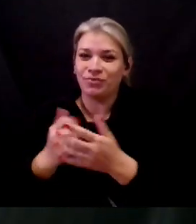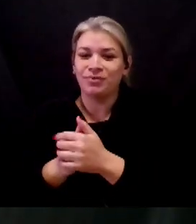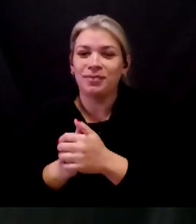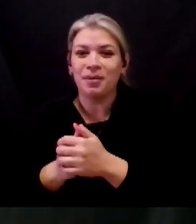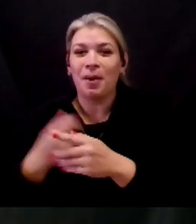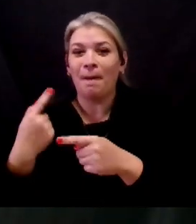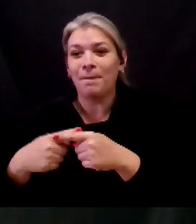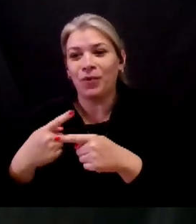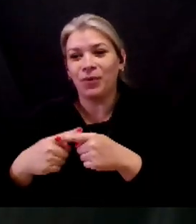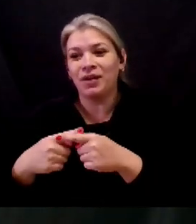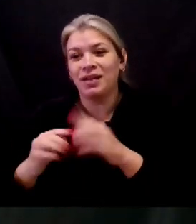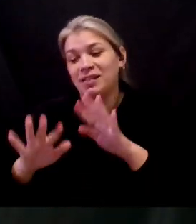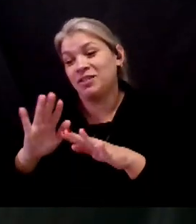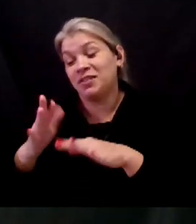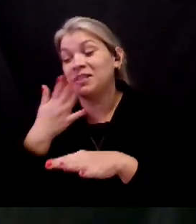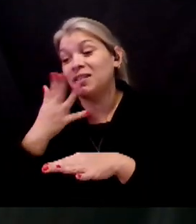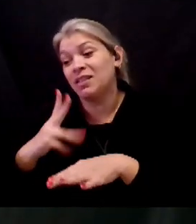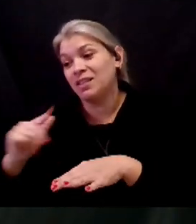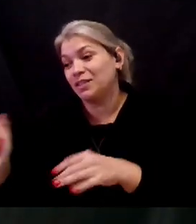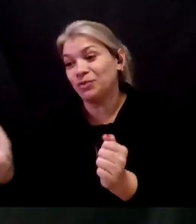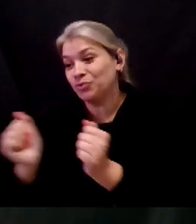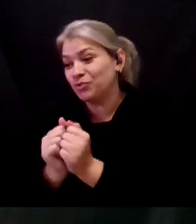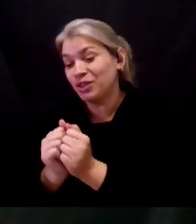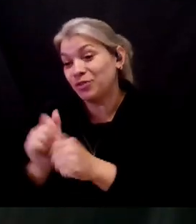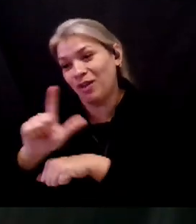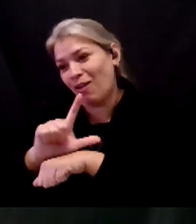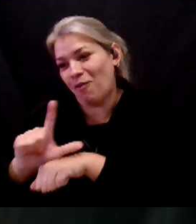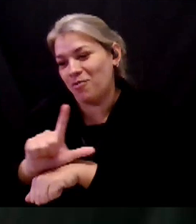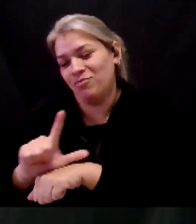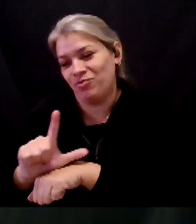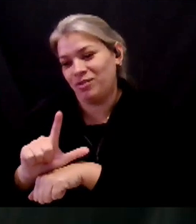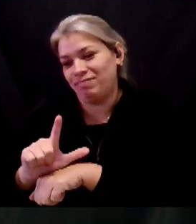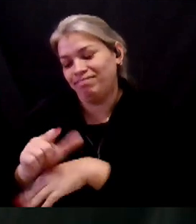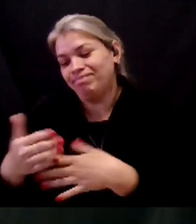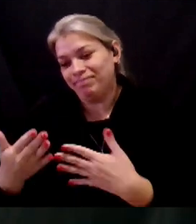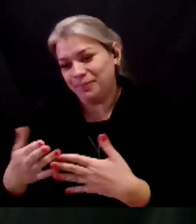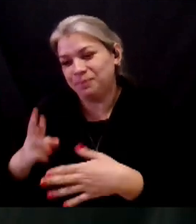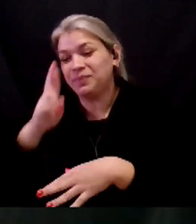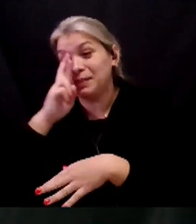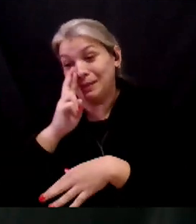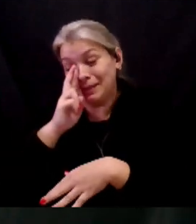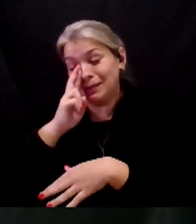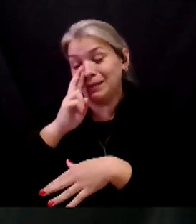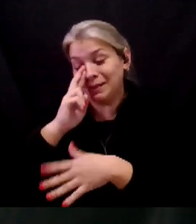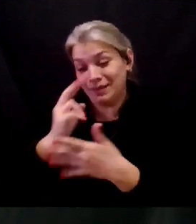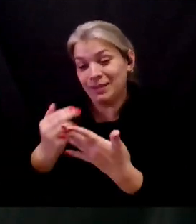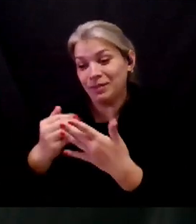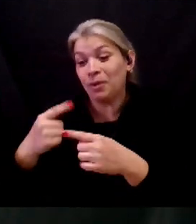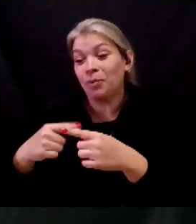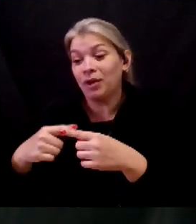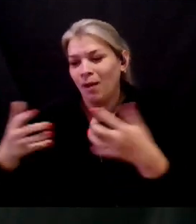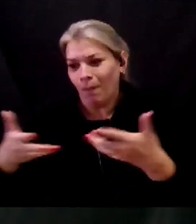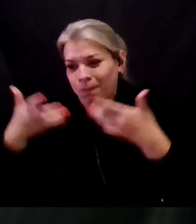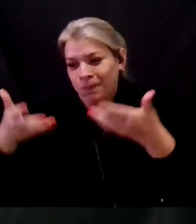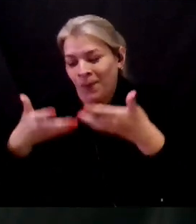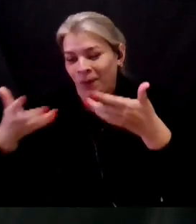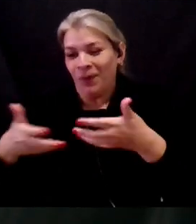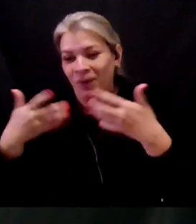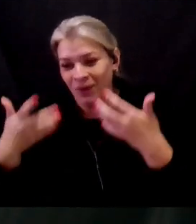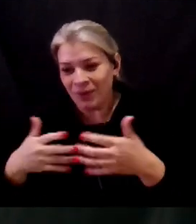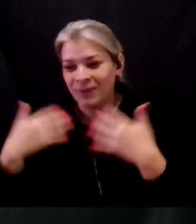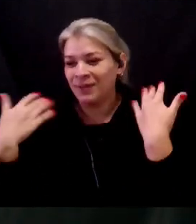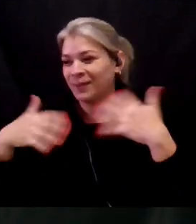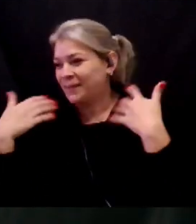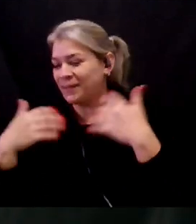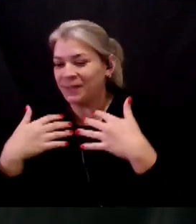perceber o risco que você está colocando a sua criança. A gente vai na empolgação, né? E a questão do